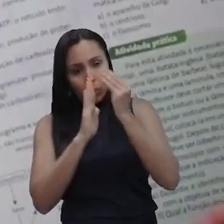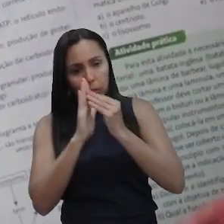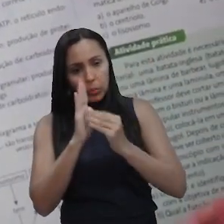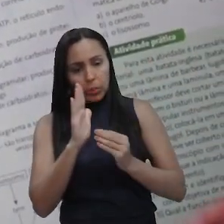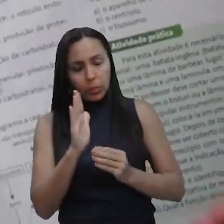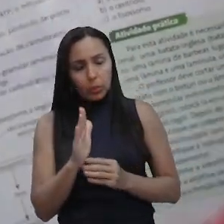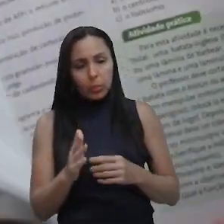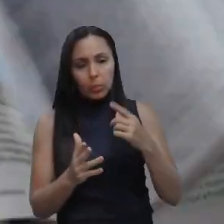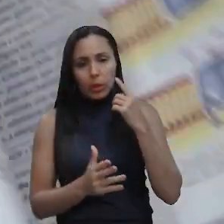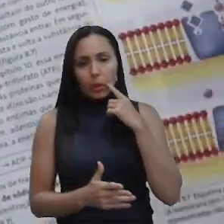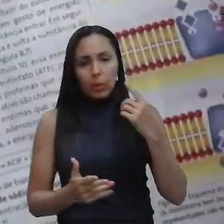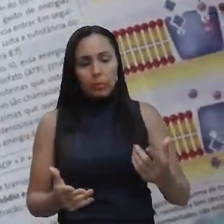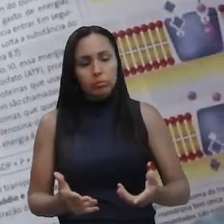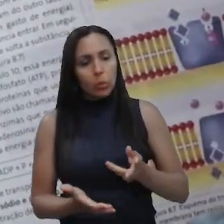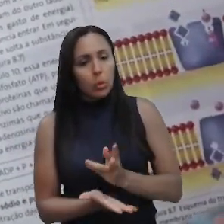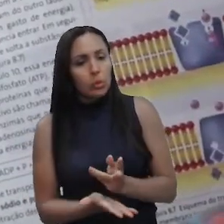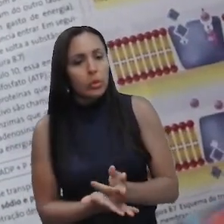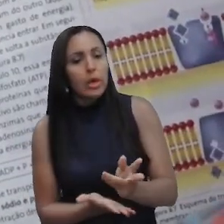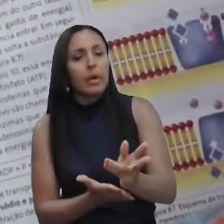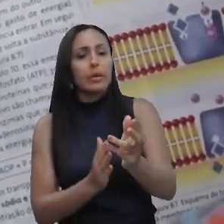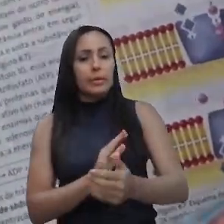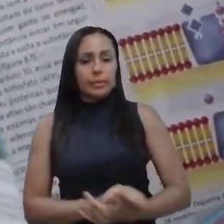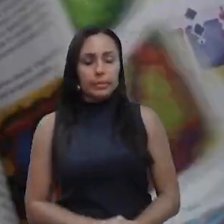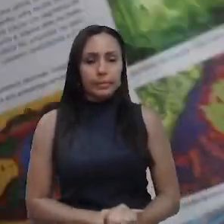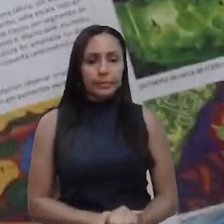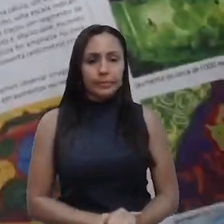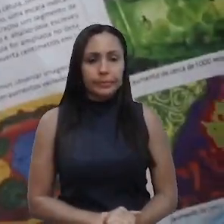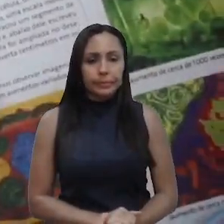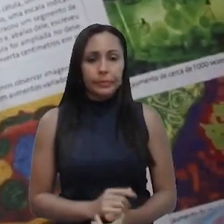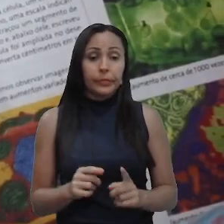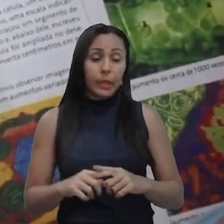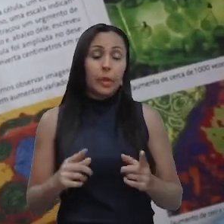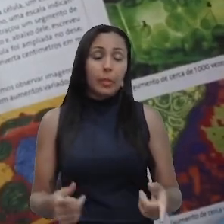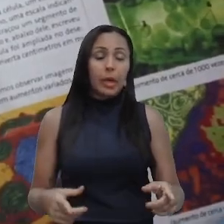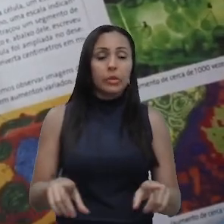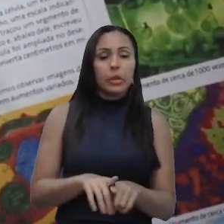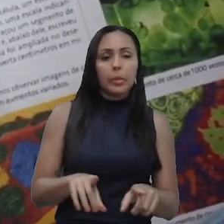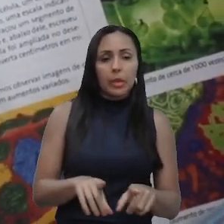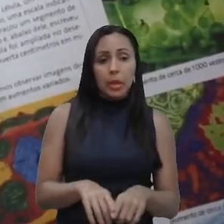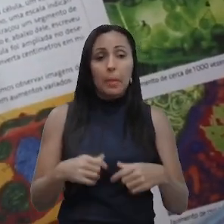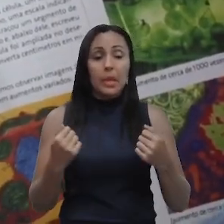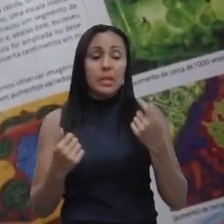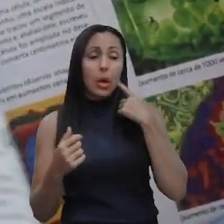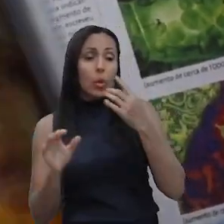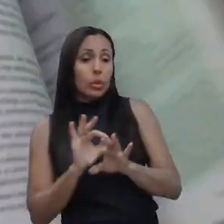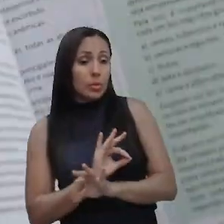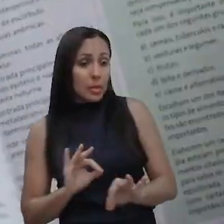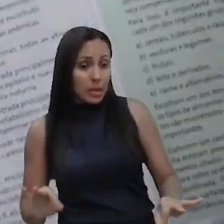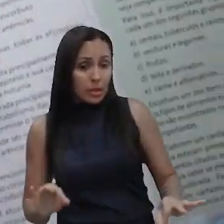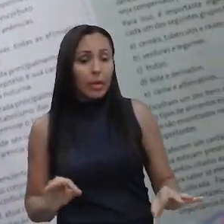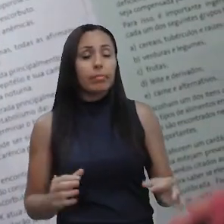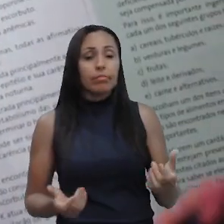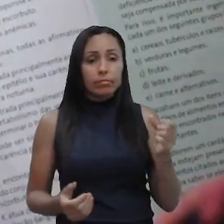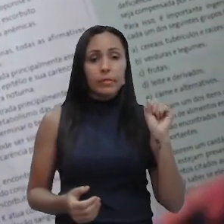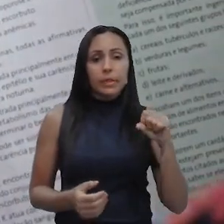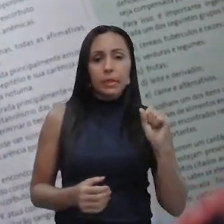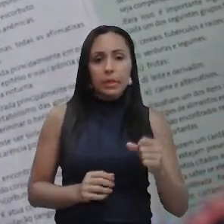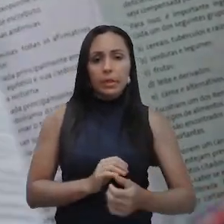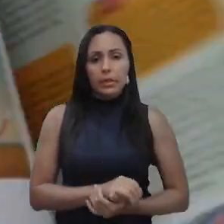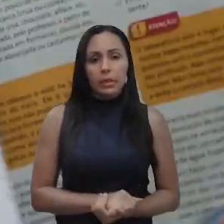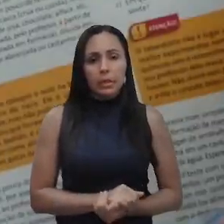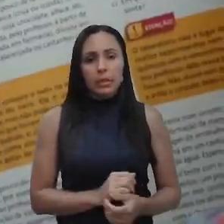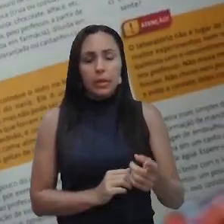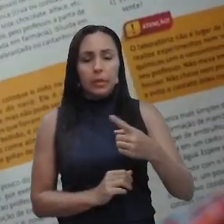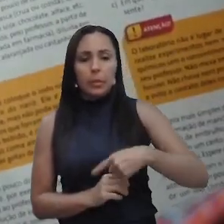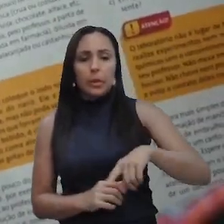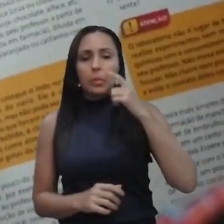uma continuidade à outra. Mas quando a gente tem muito conteúdo, a gente precisa otimizar muito e usar muito bem as páginas. Por isso que quanto mais colunas,